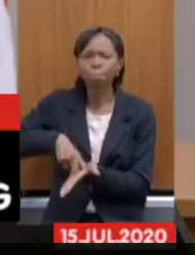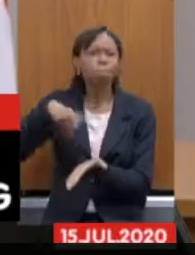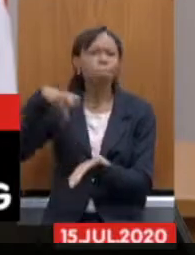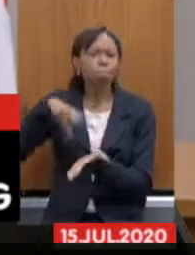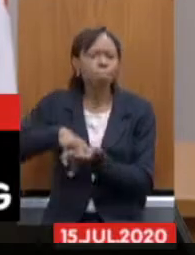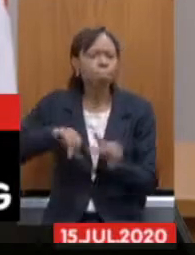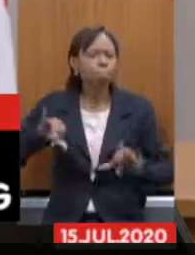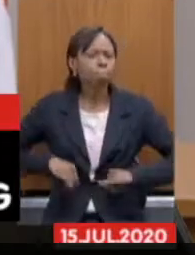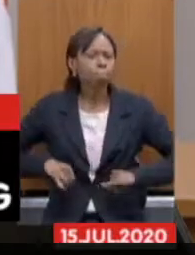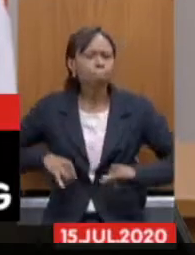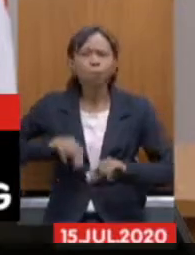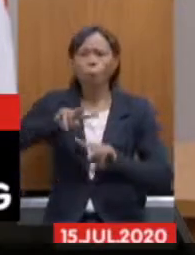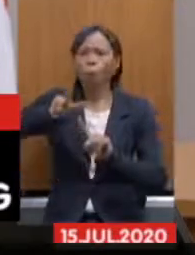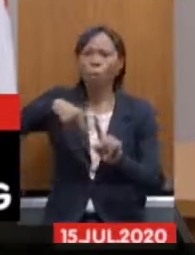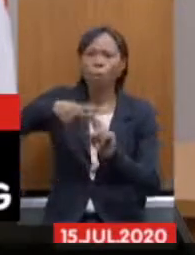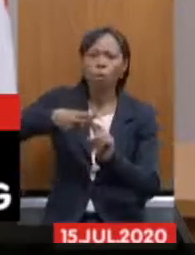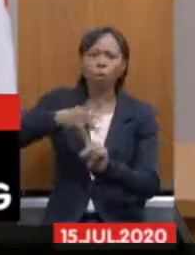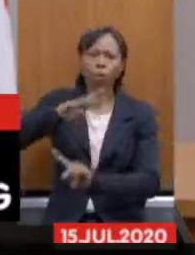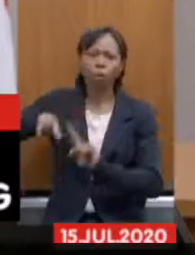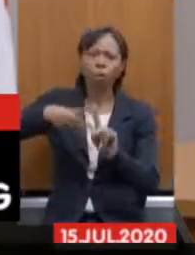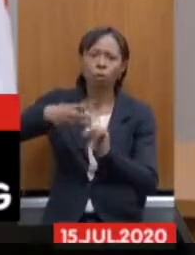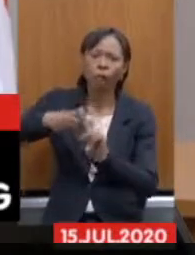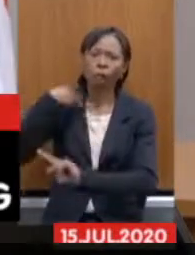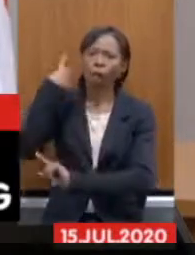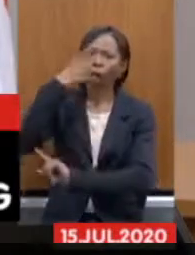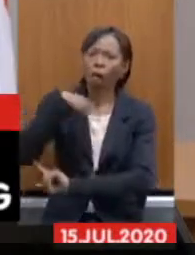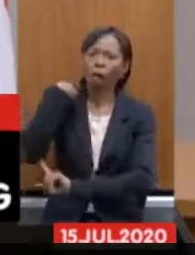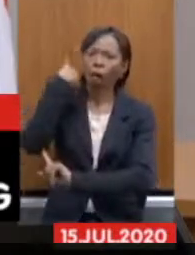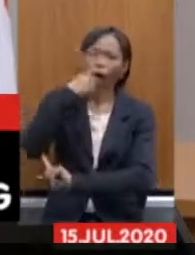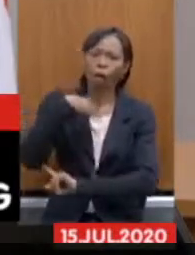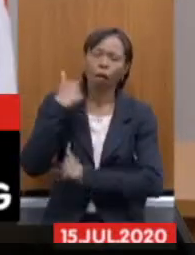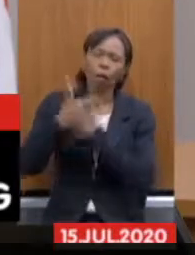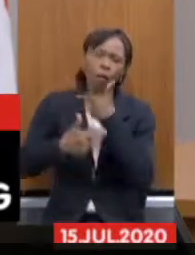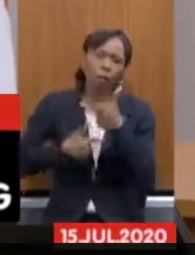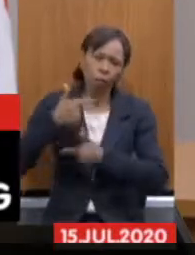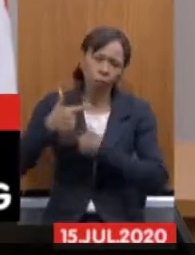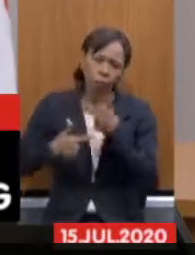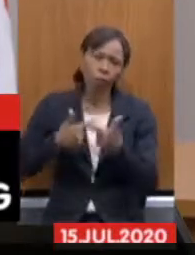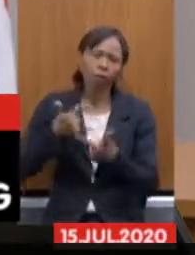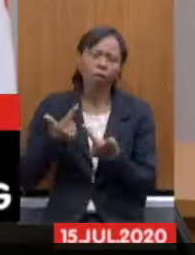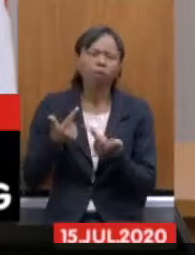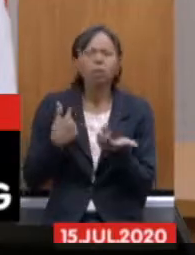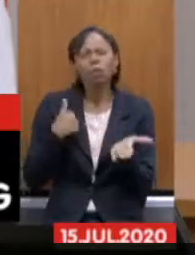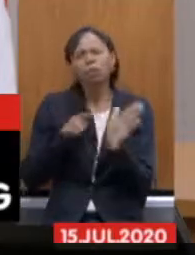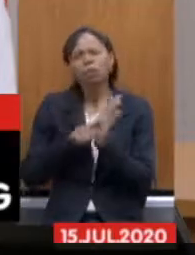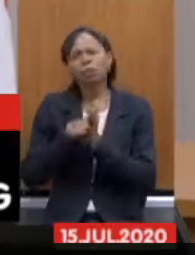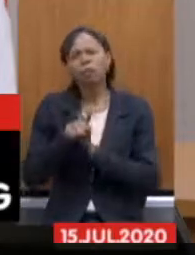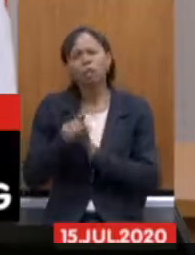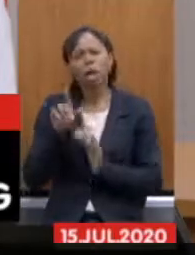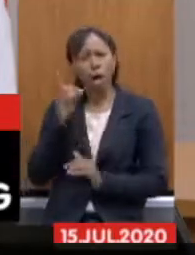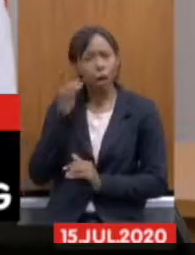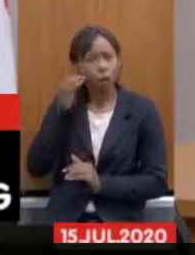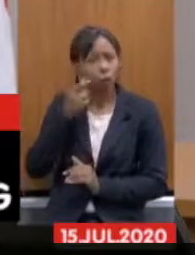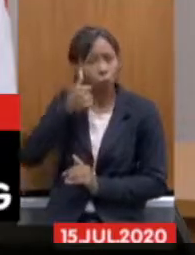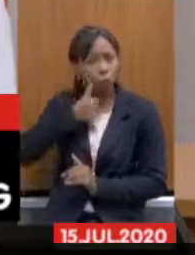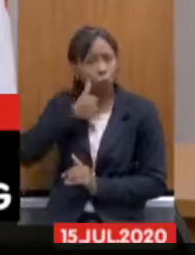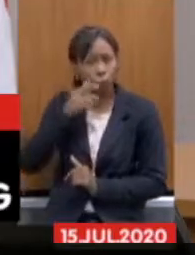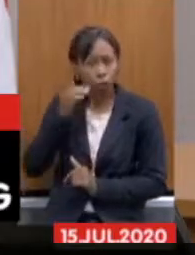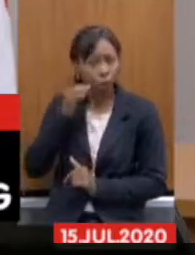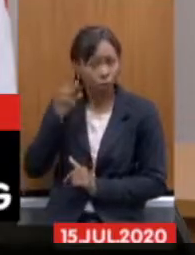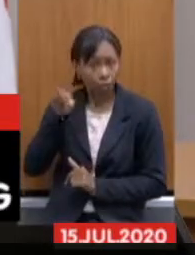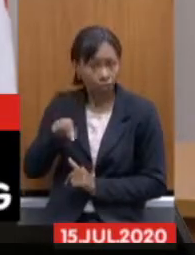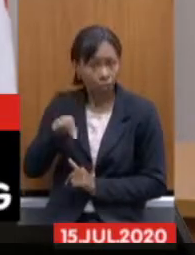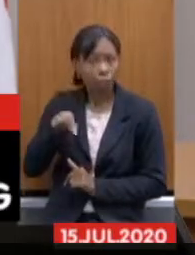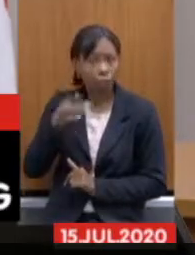com dupla tripla jornada de trabalho eu pergunto as deputadas aqui presente